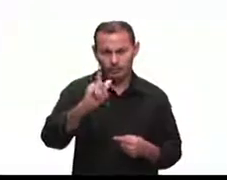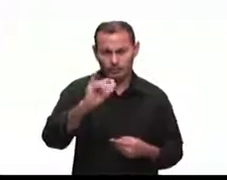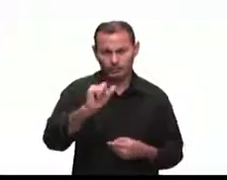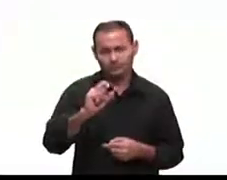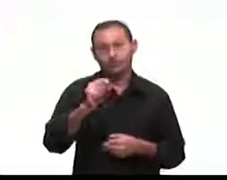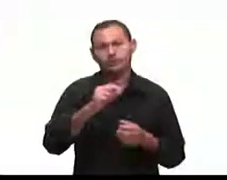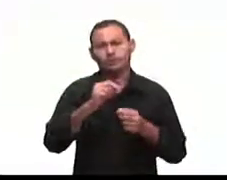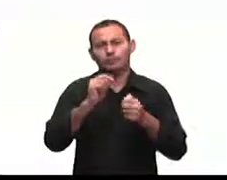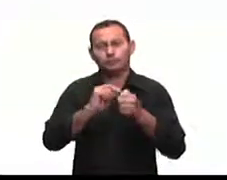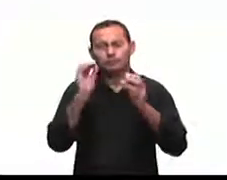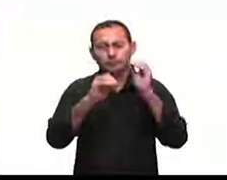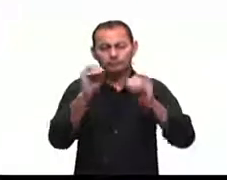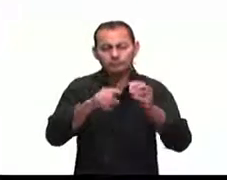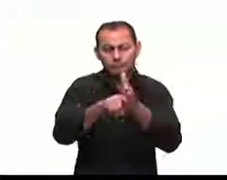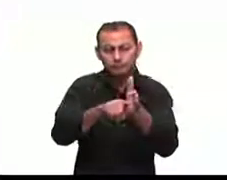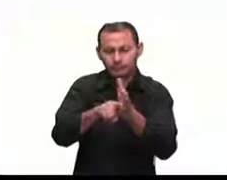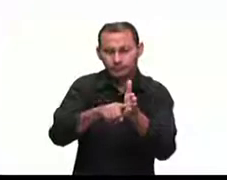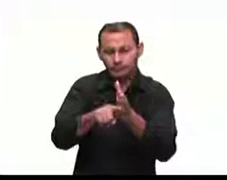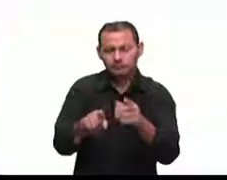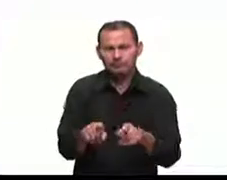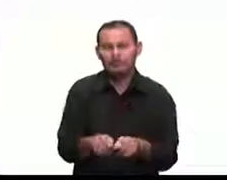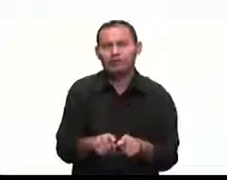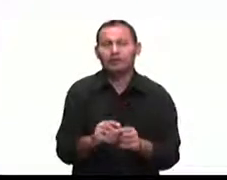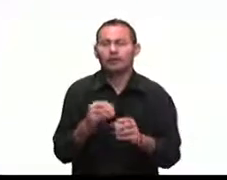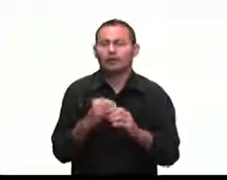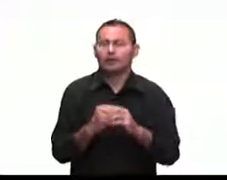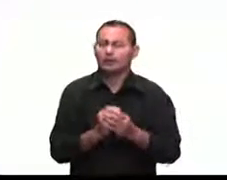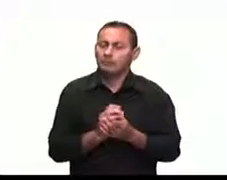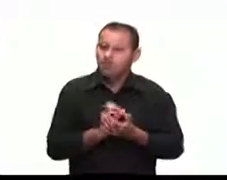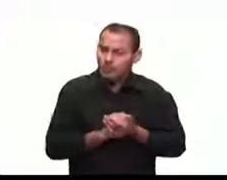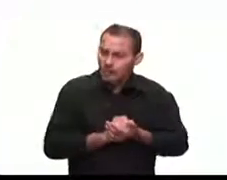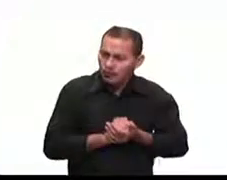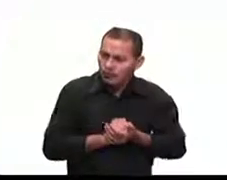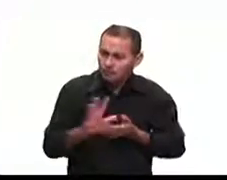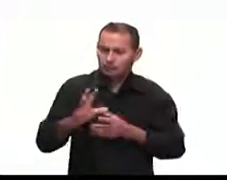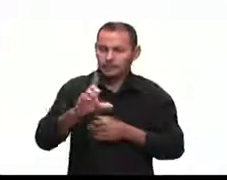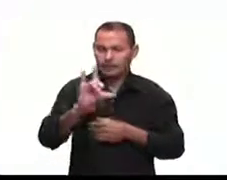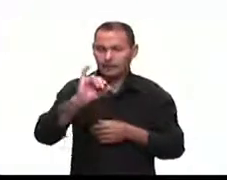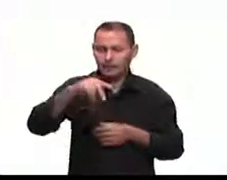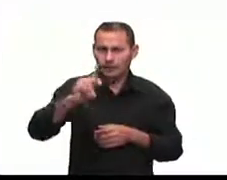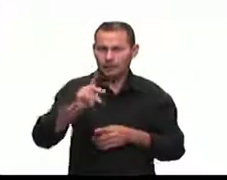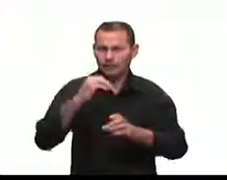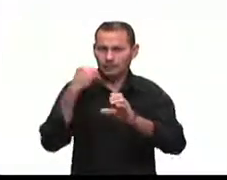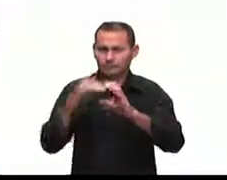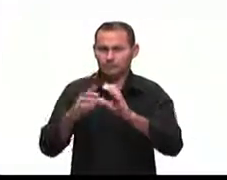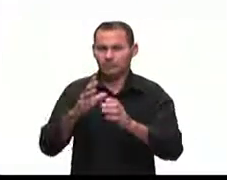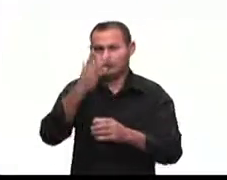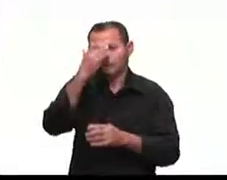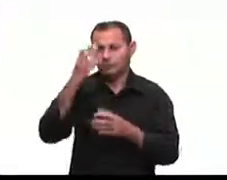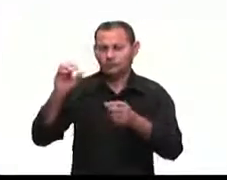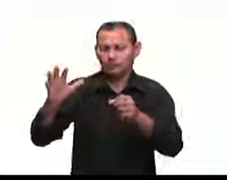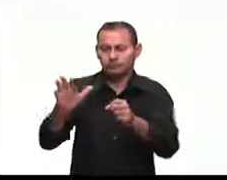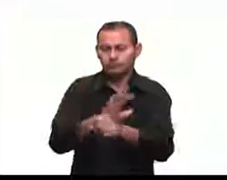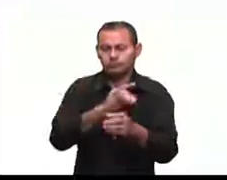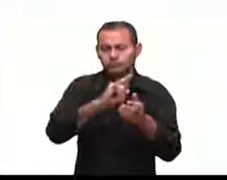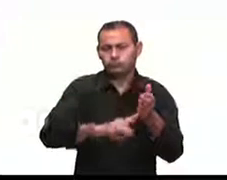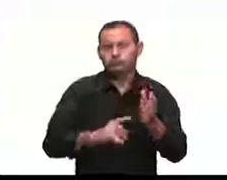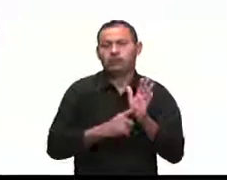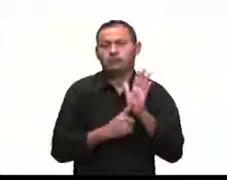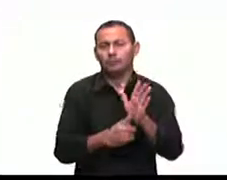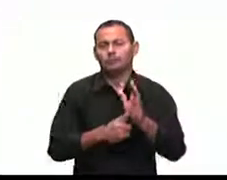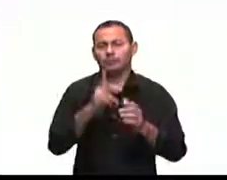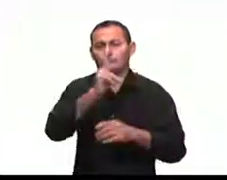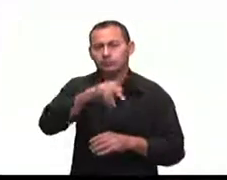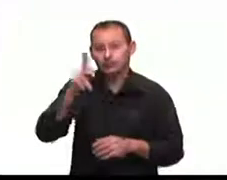o questionário e envio o link de questões eletrônico autopreenchível para amostra